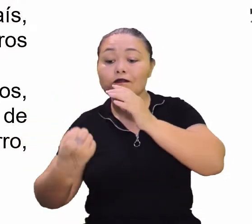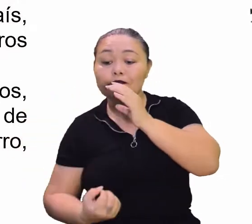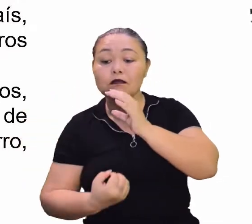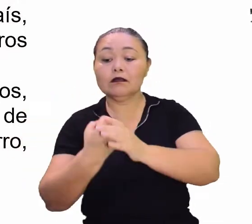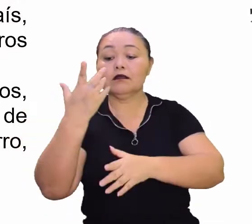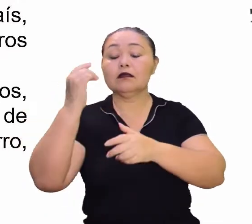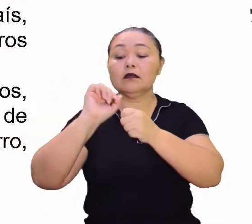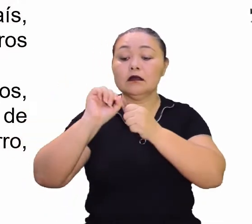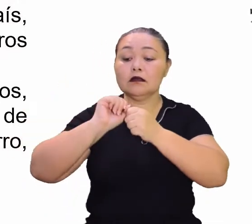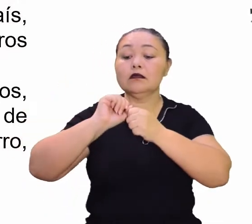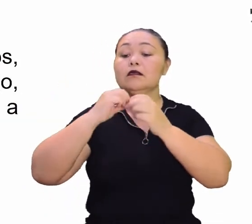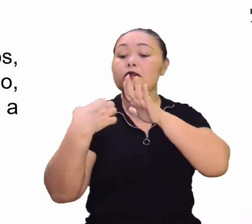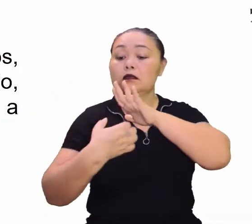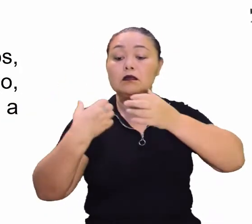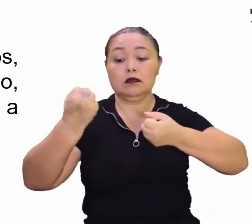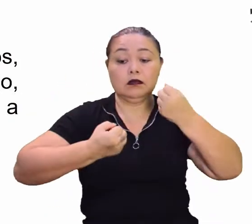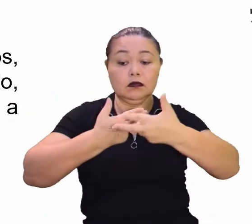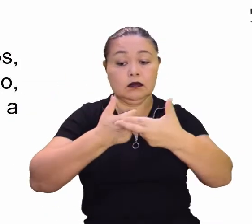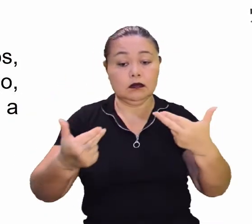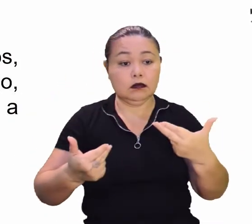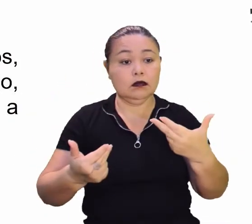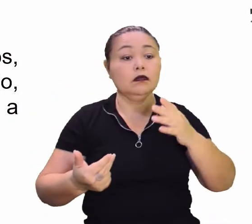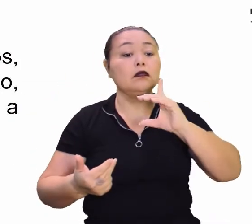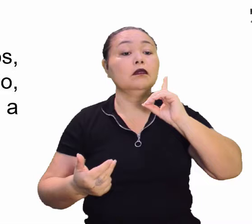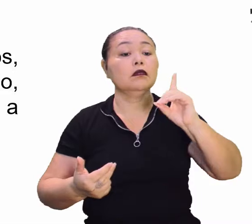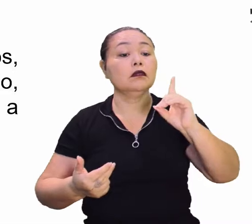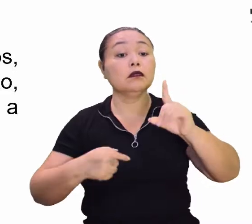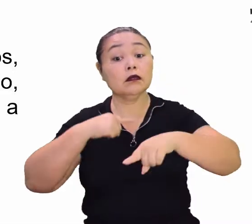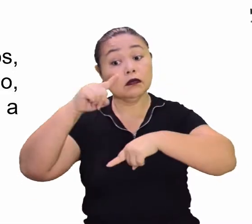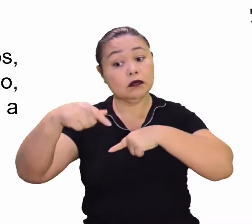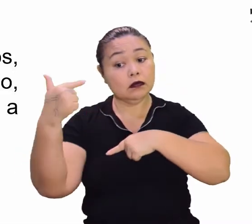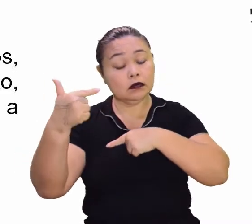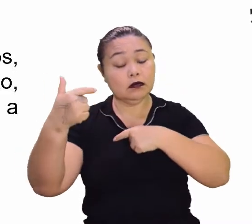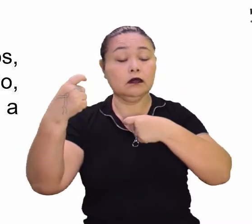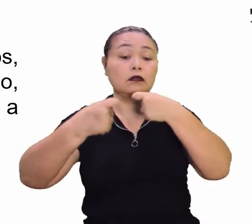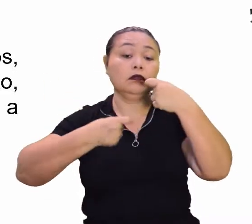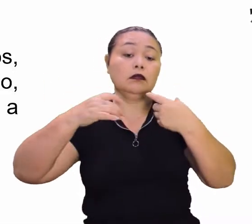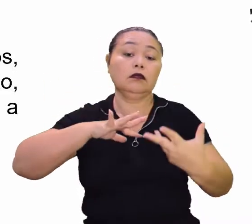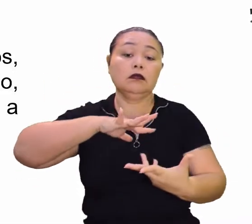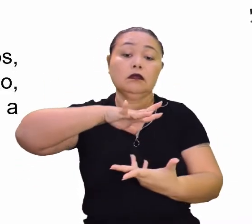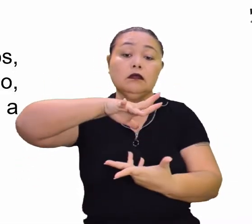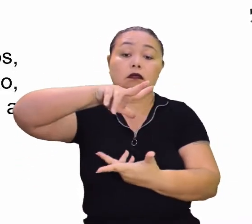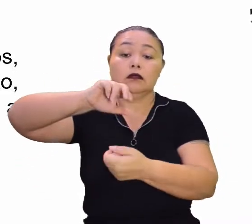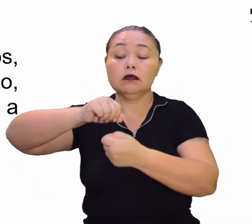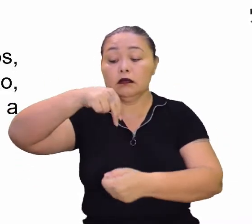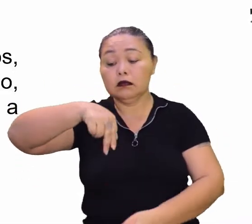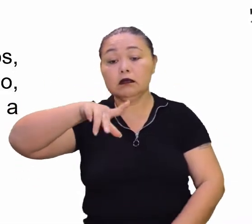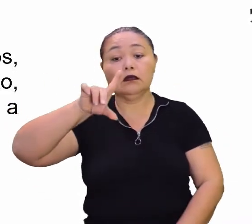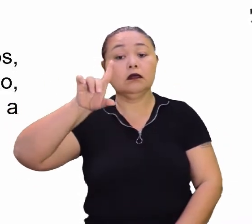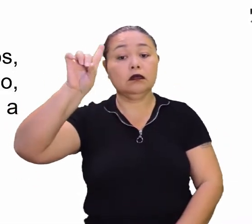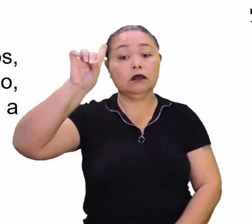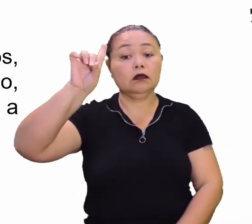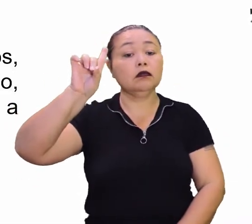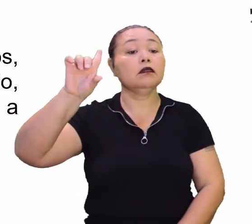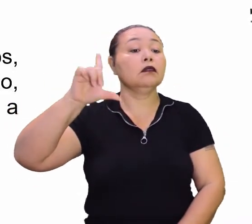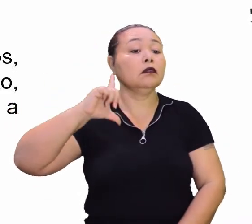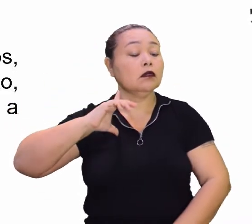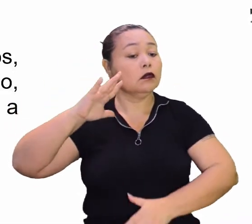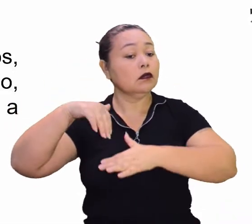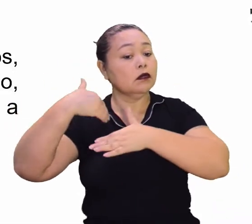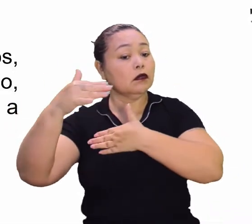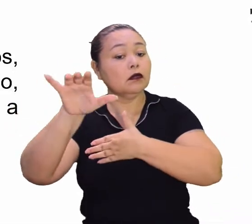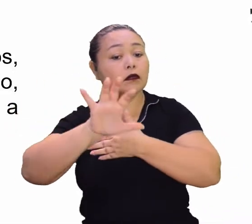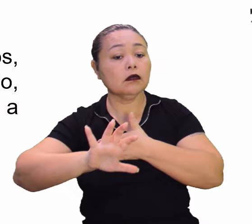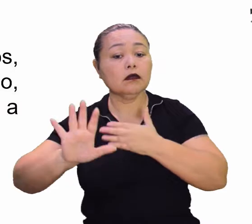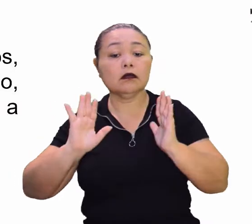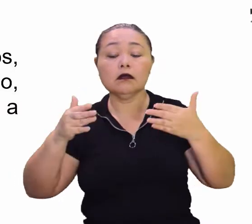indústria automobilística. D. Após a Segunda Guerra Mundial, o Nordeste passou